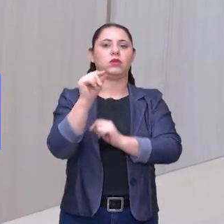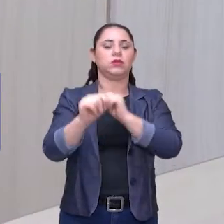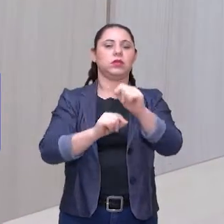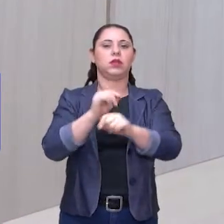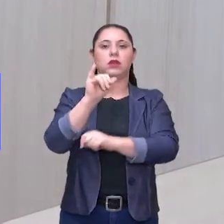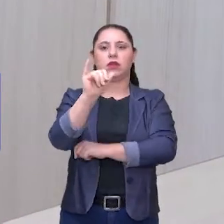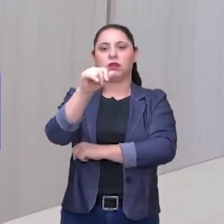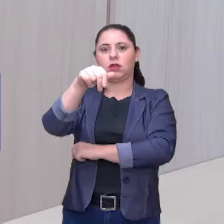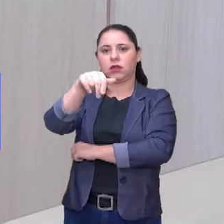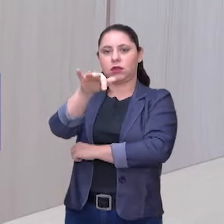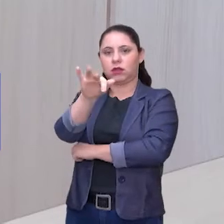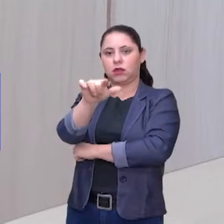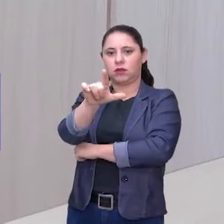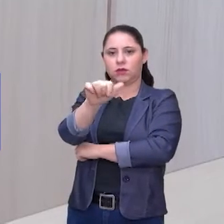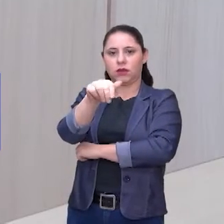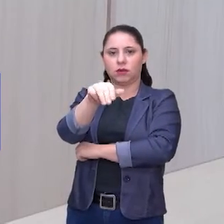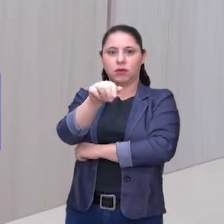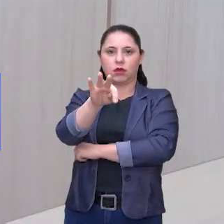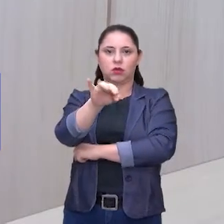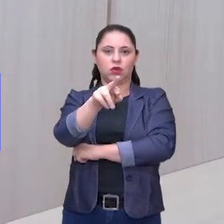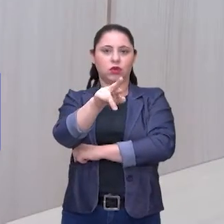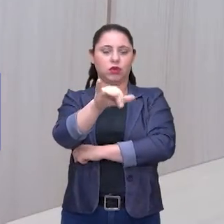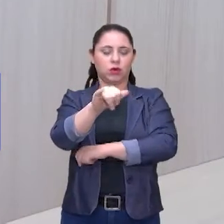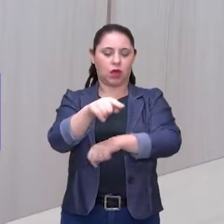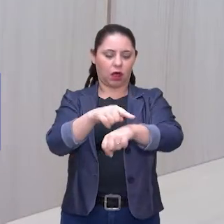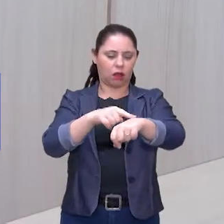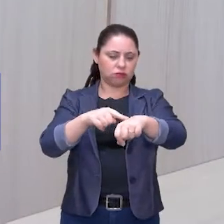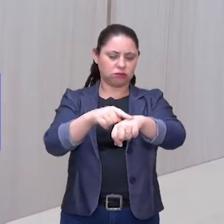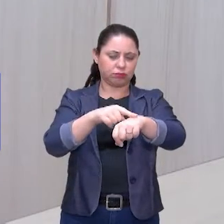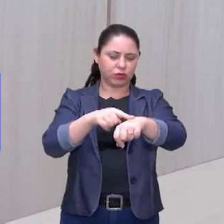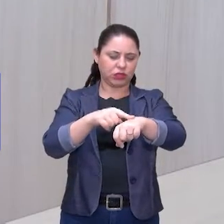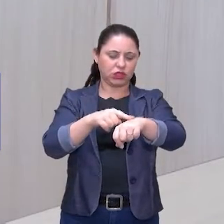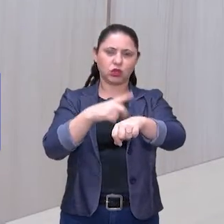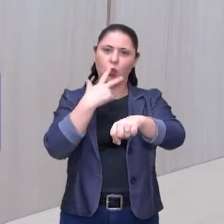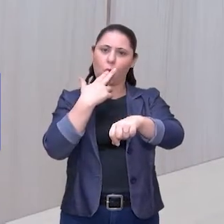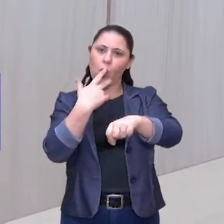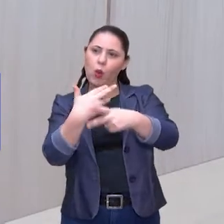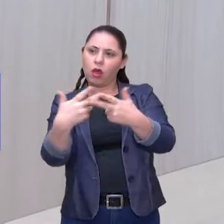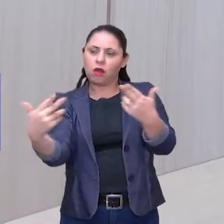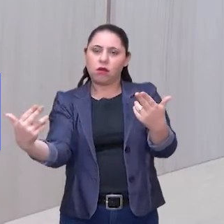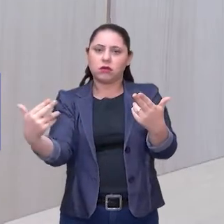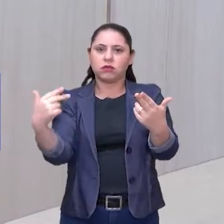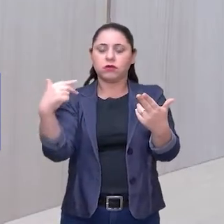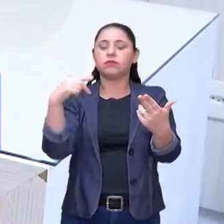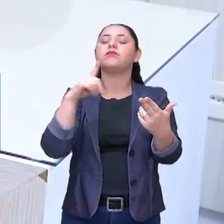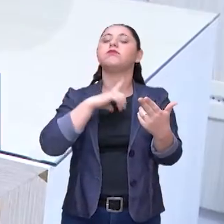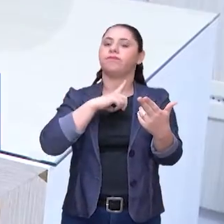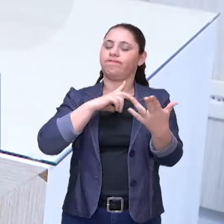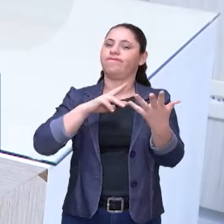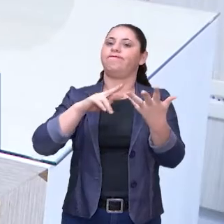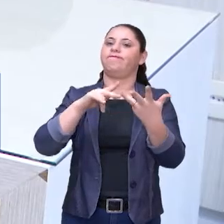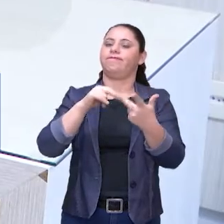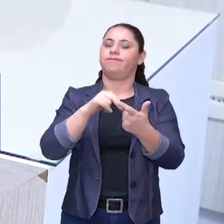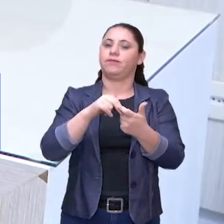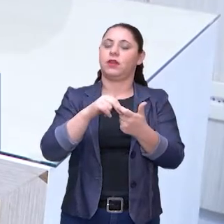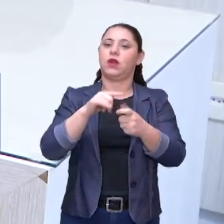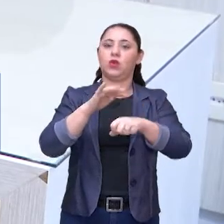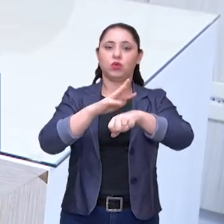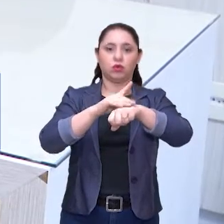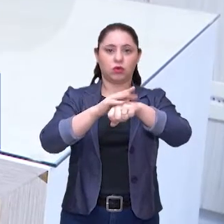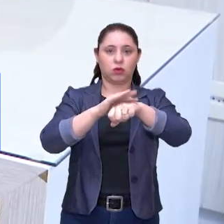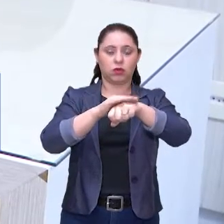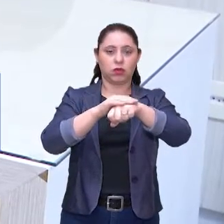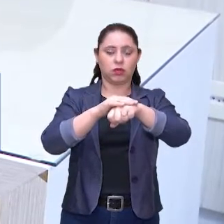que são comuns e que são inflamatórias, né? Doenças inflamatórias que causam manchas na pele? A gente tem várias,